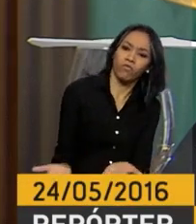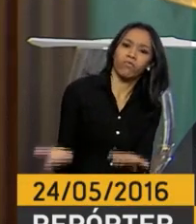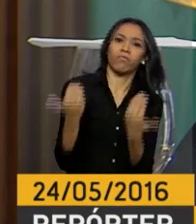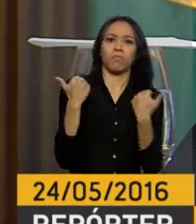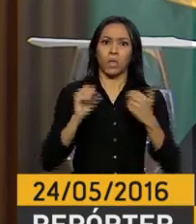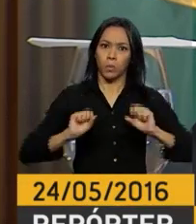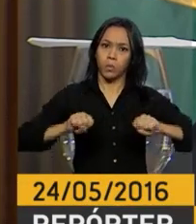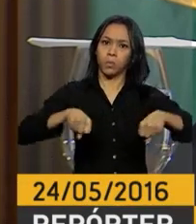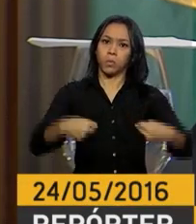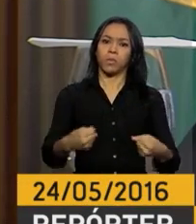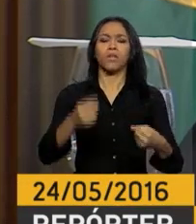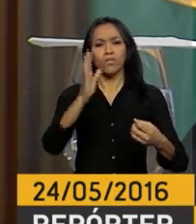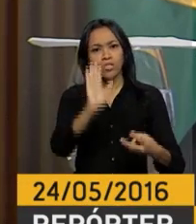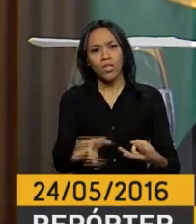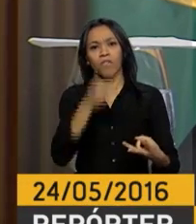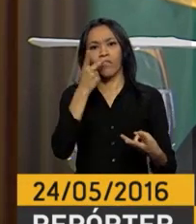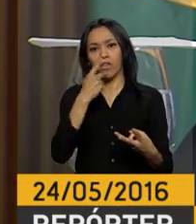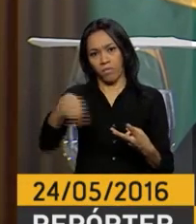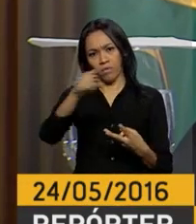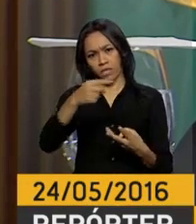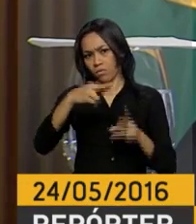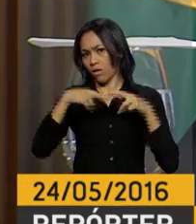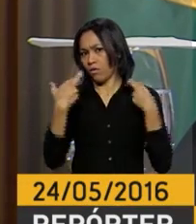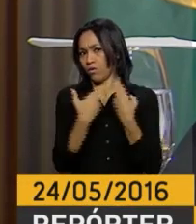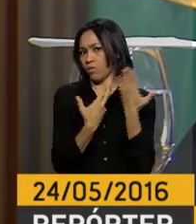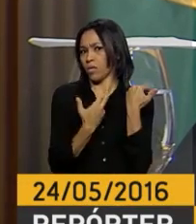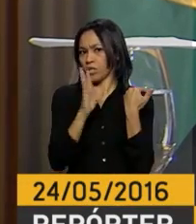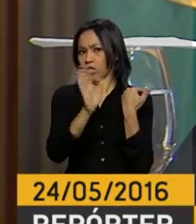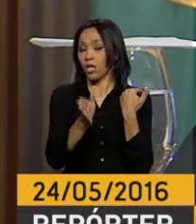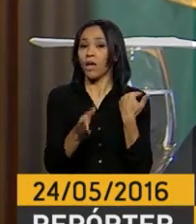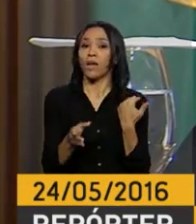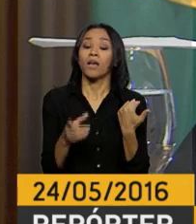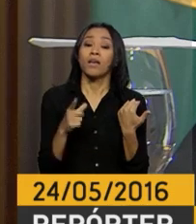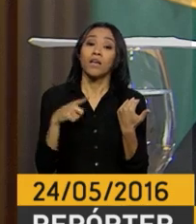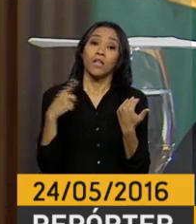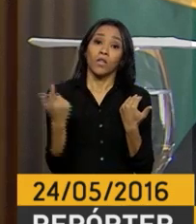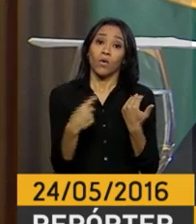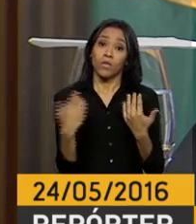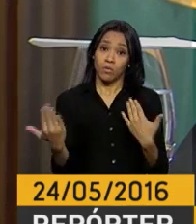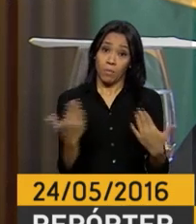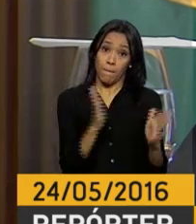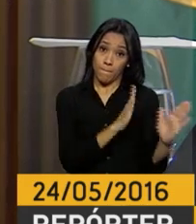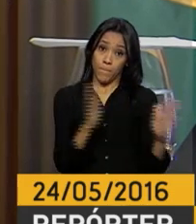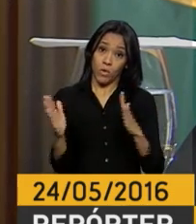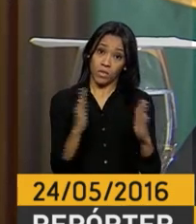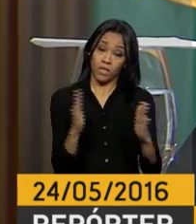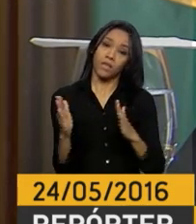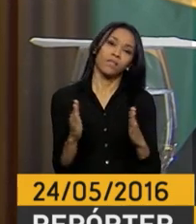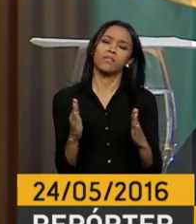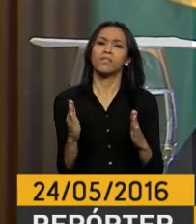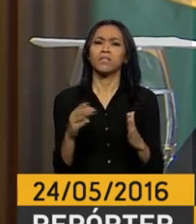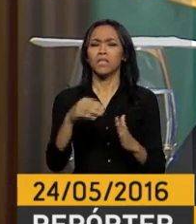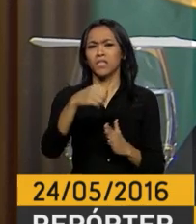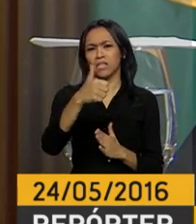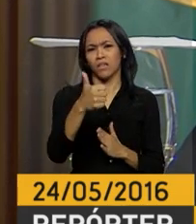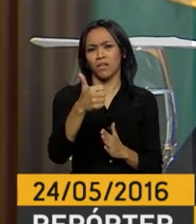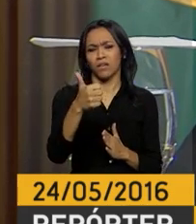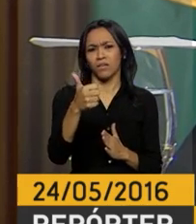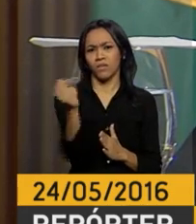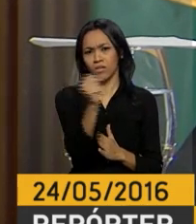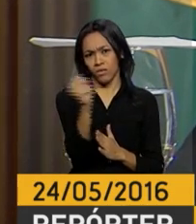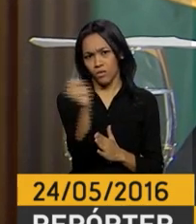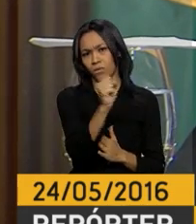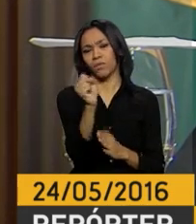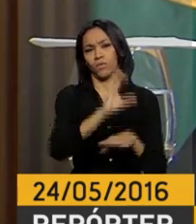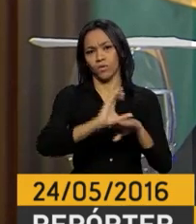isso o senhor sabe que eu já disse numa reunião anterior, nós passamos por um processo, desde a Constituição de 88, com vários governos que